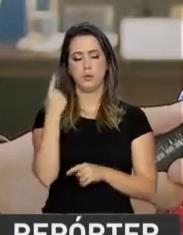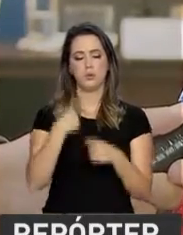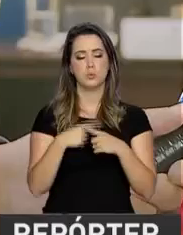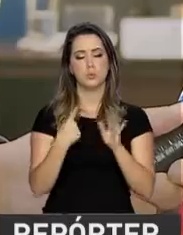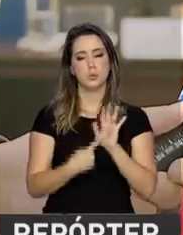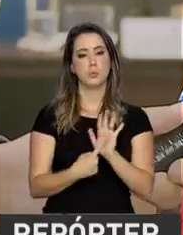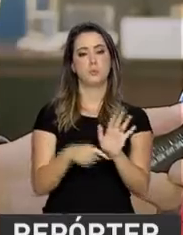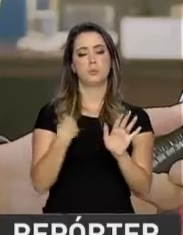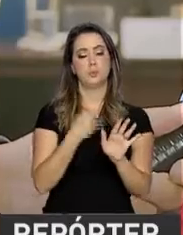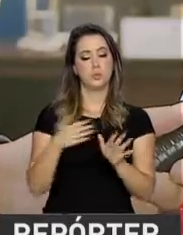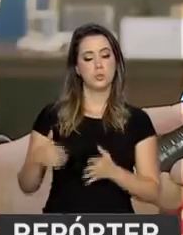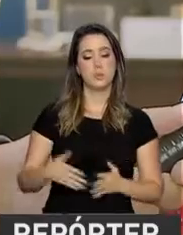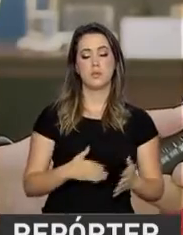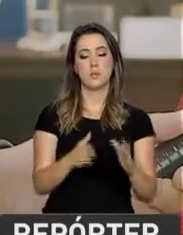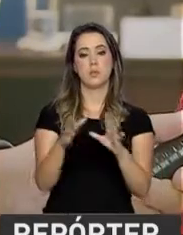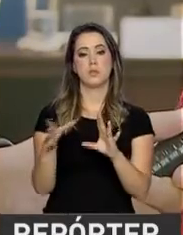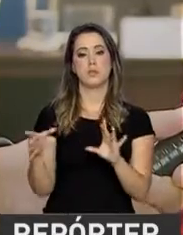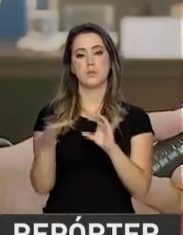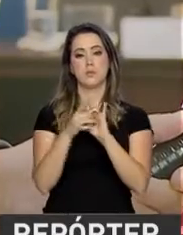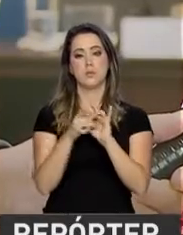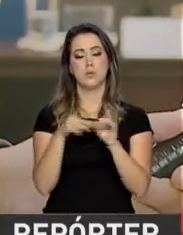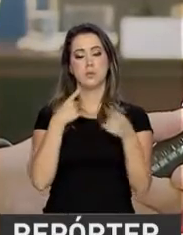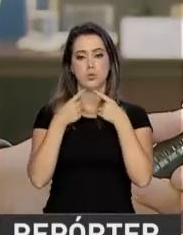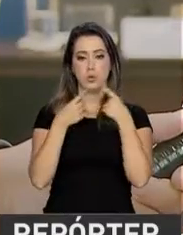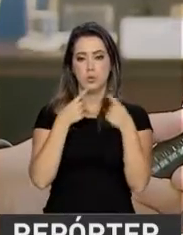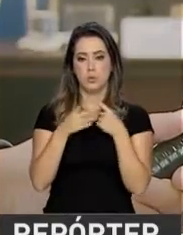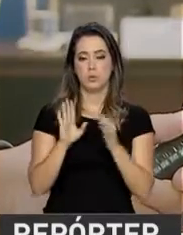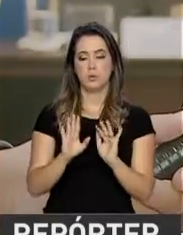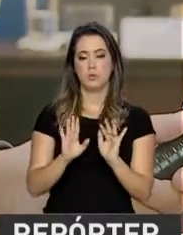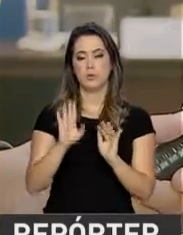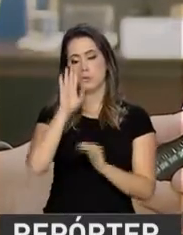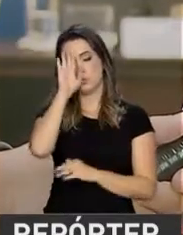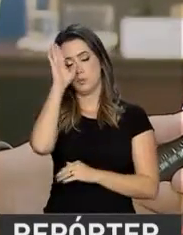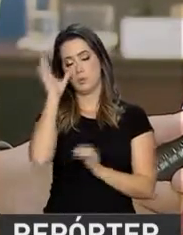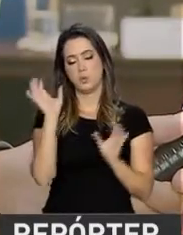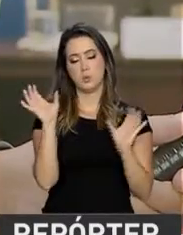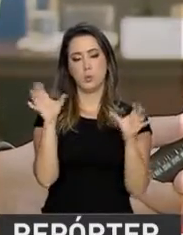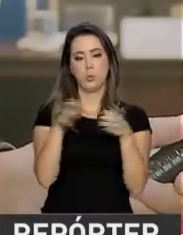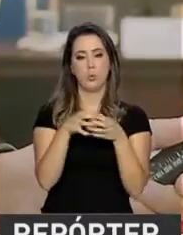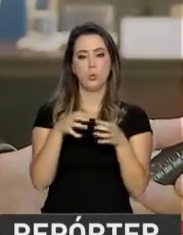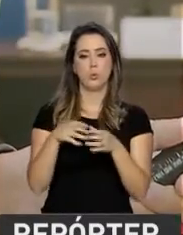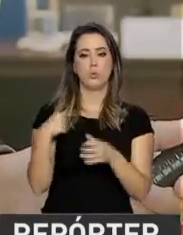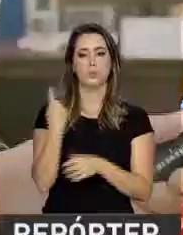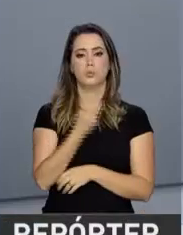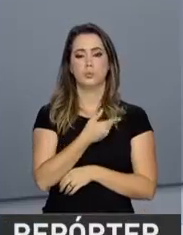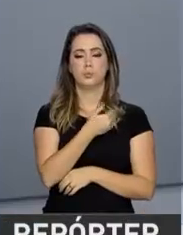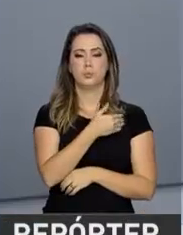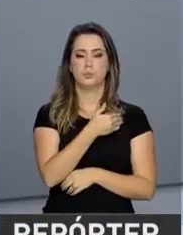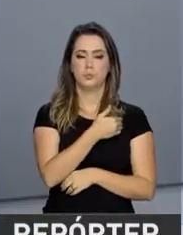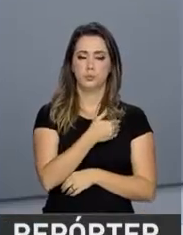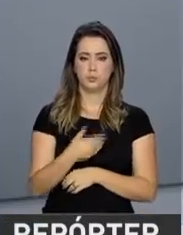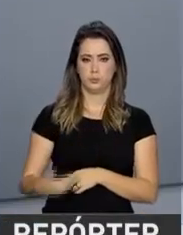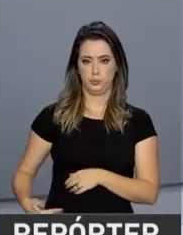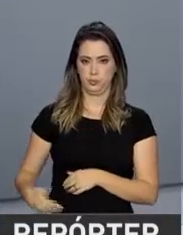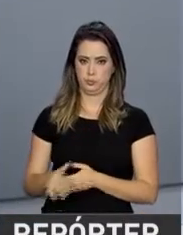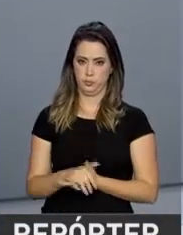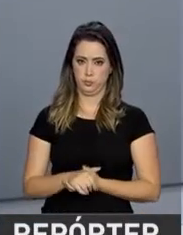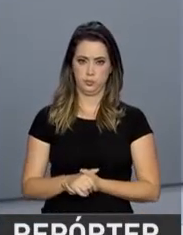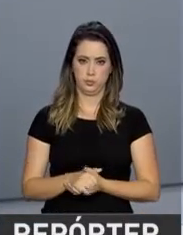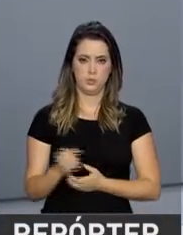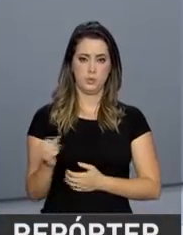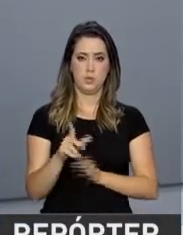trabalho integrado dialogante entre as principais instituições envolvidas na política de leniência do nosso país a atualização